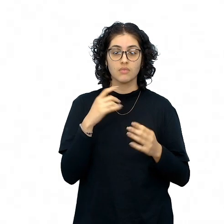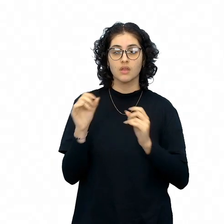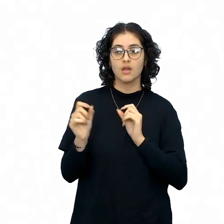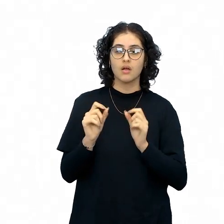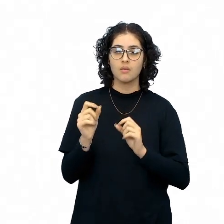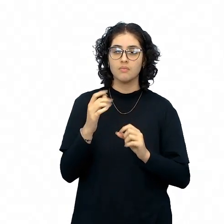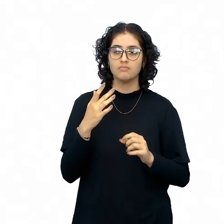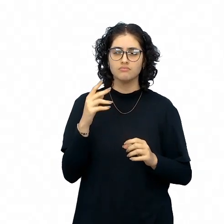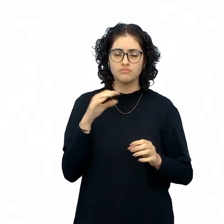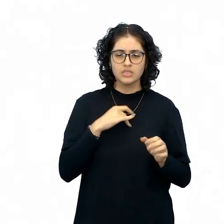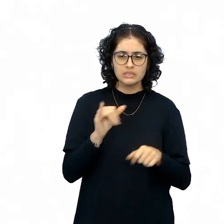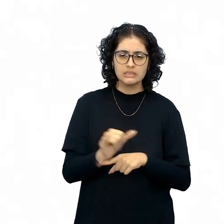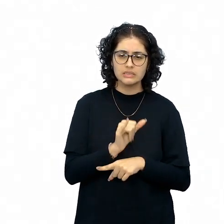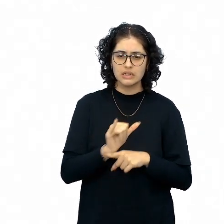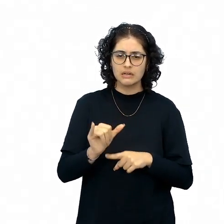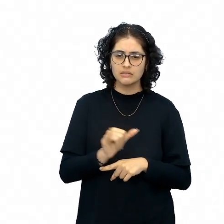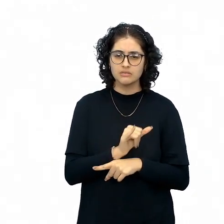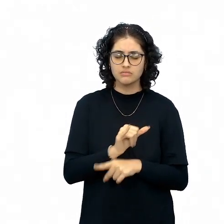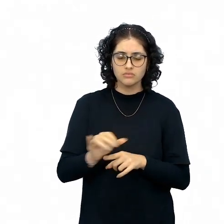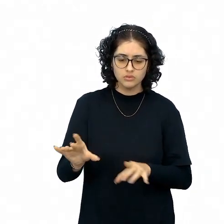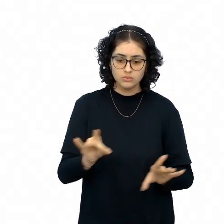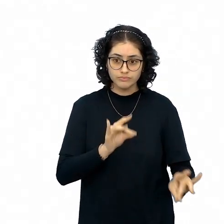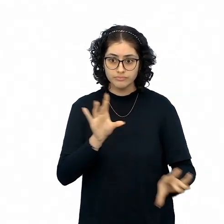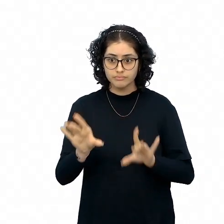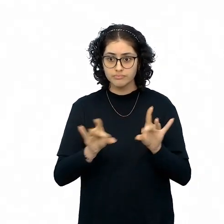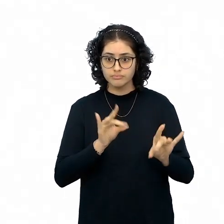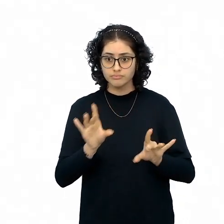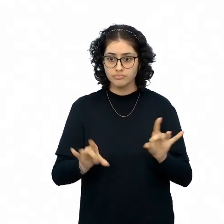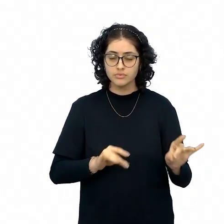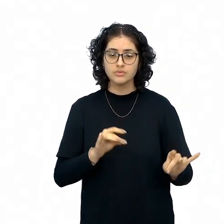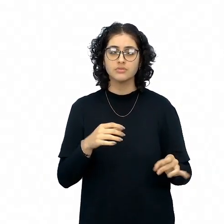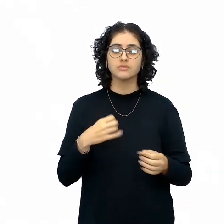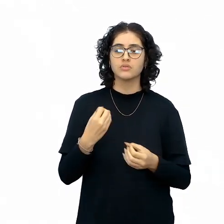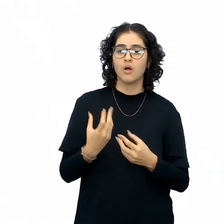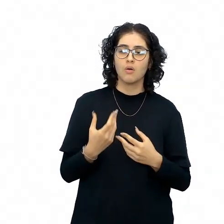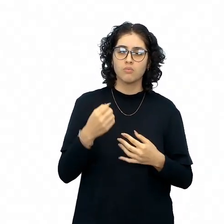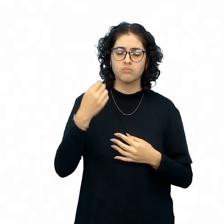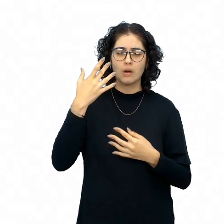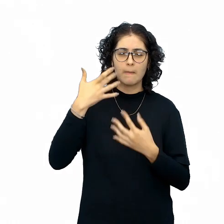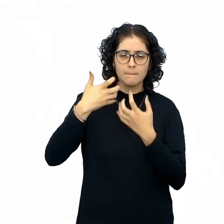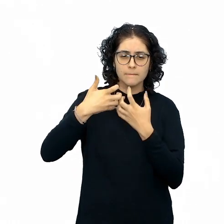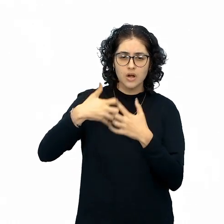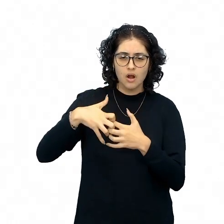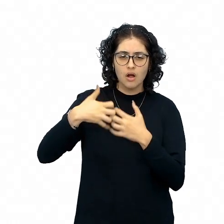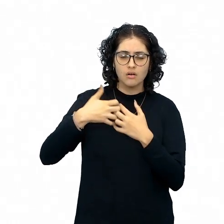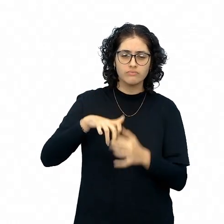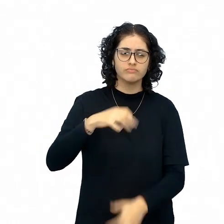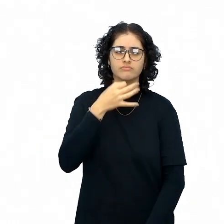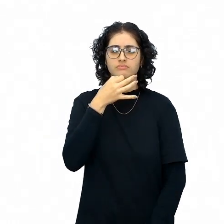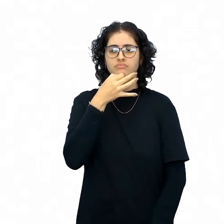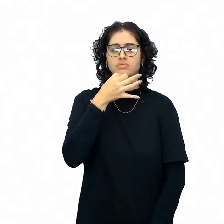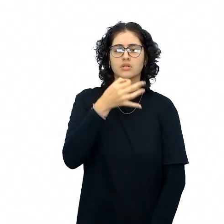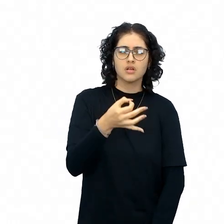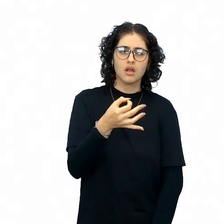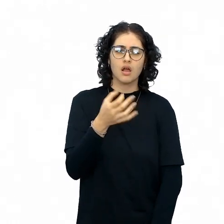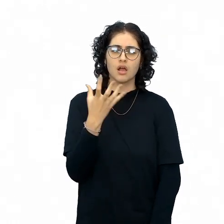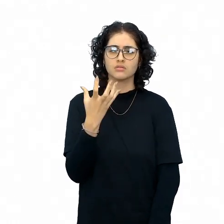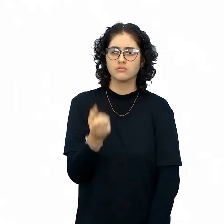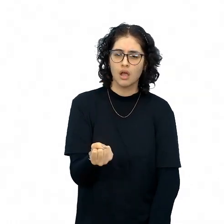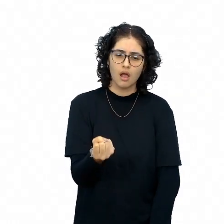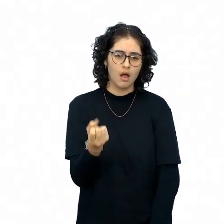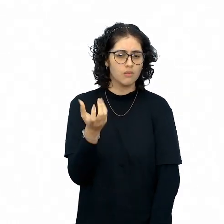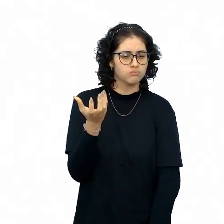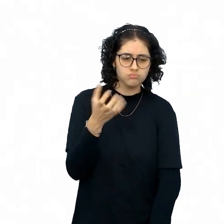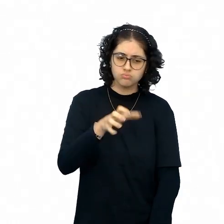seleção, antecipação, inferência e verificação, assim como as de processar, criticar, aceitar ou não o que foi proposto